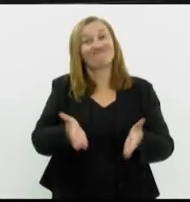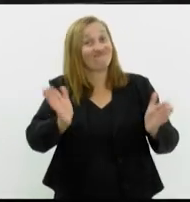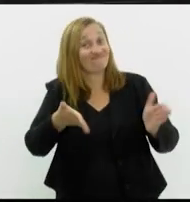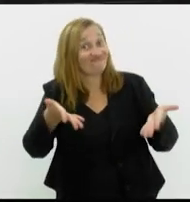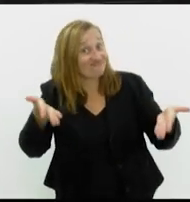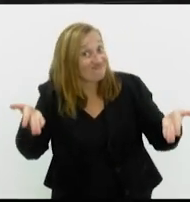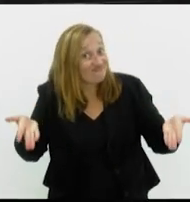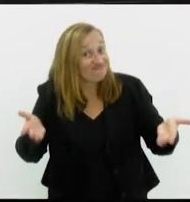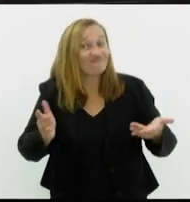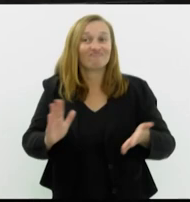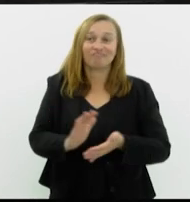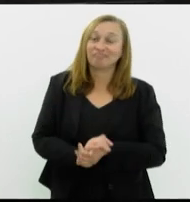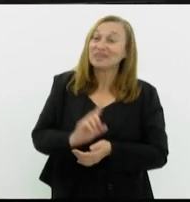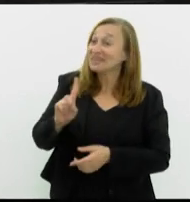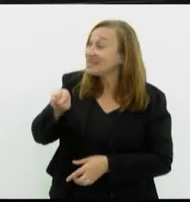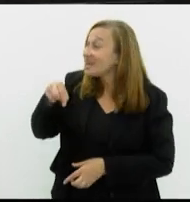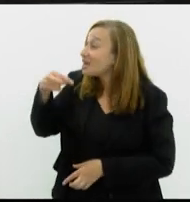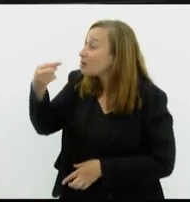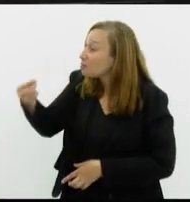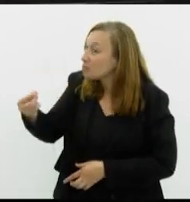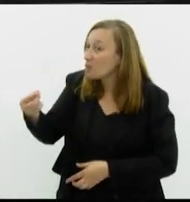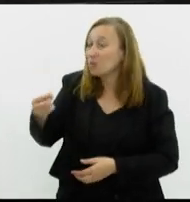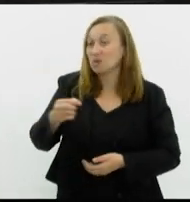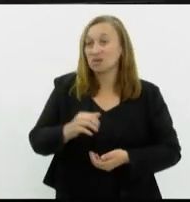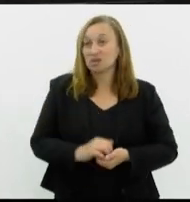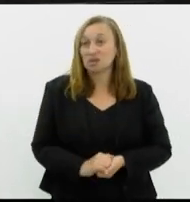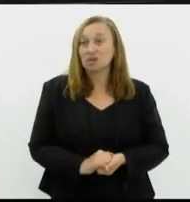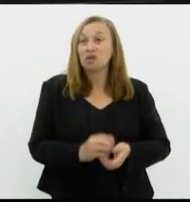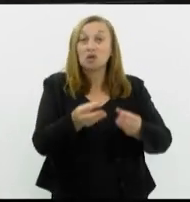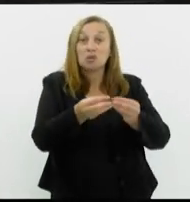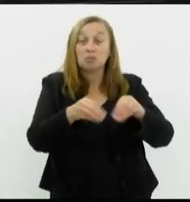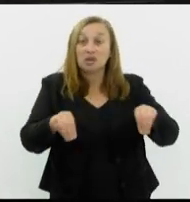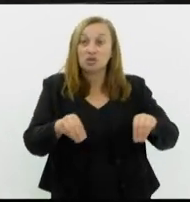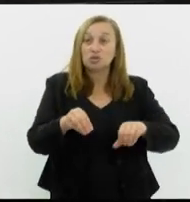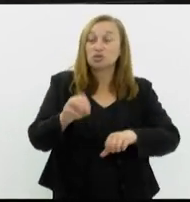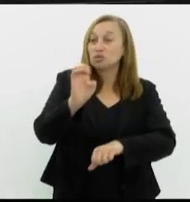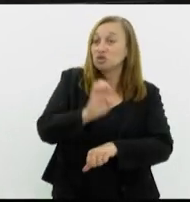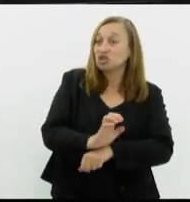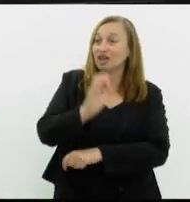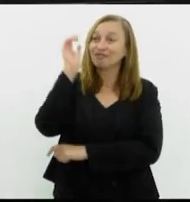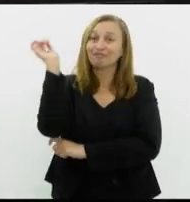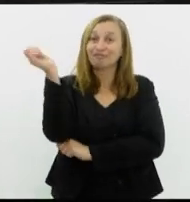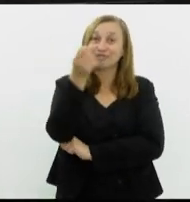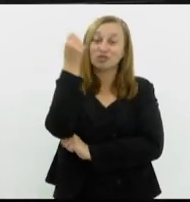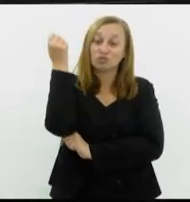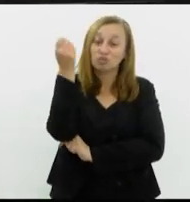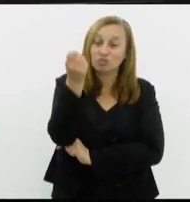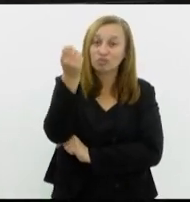Agora mesmo, depois da tragédia do Rio Grande do Sul, com uma